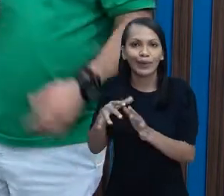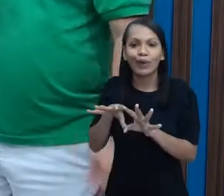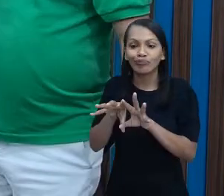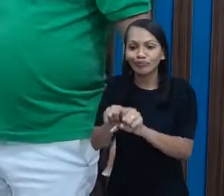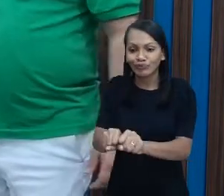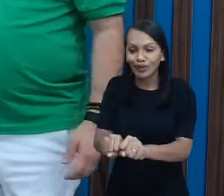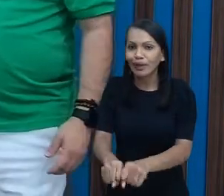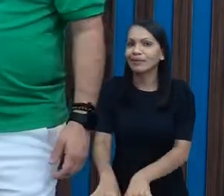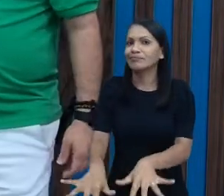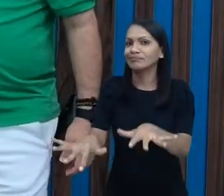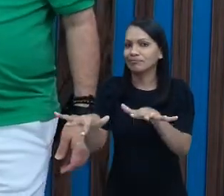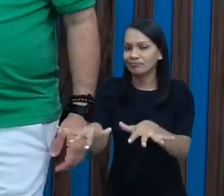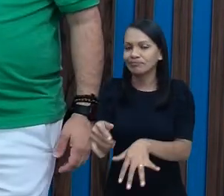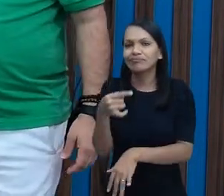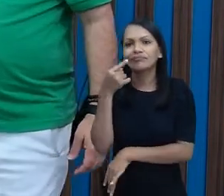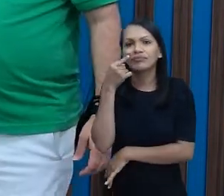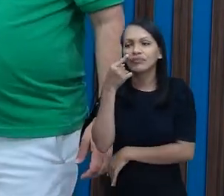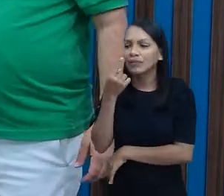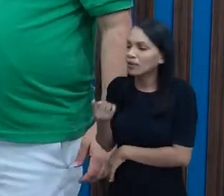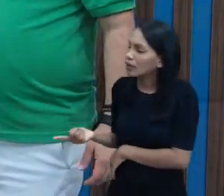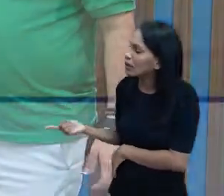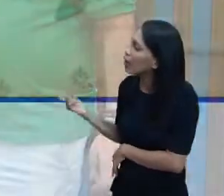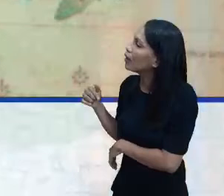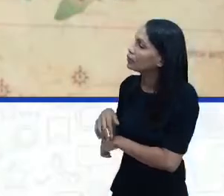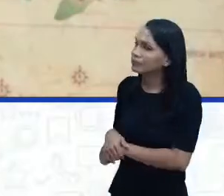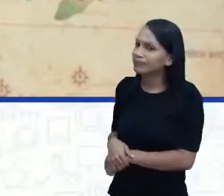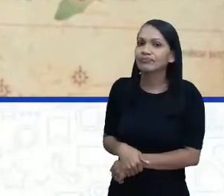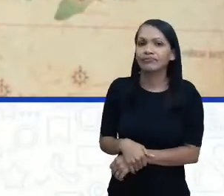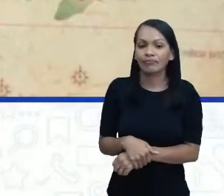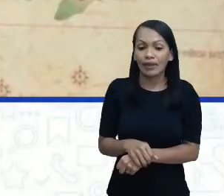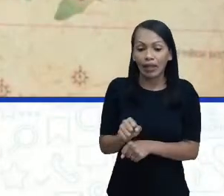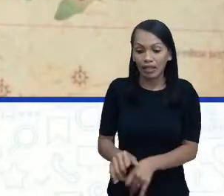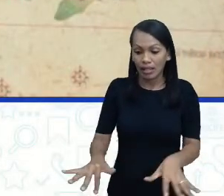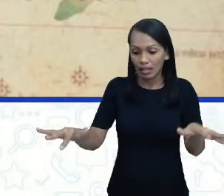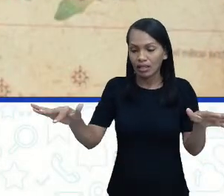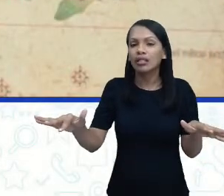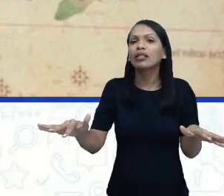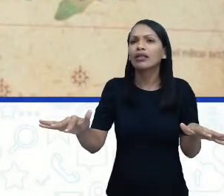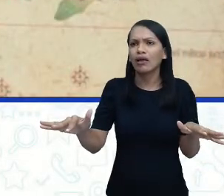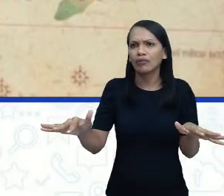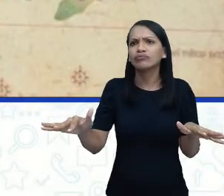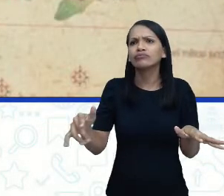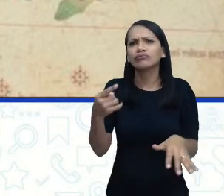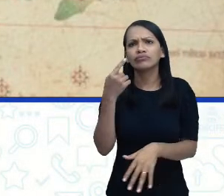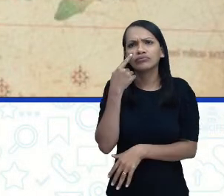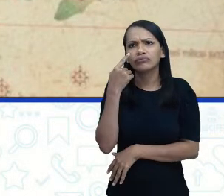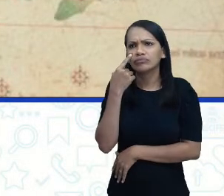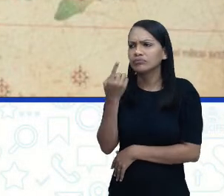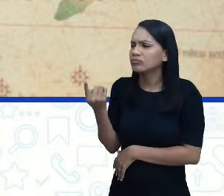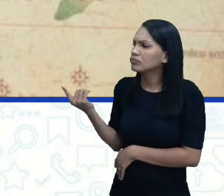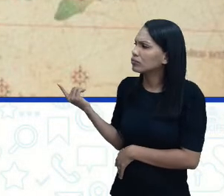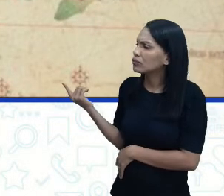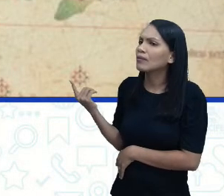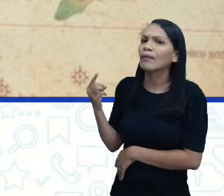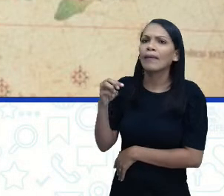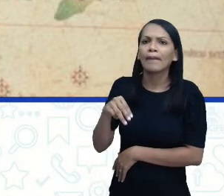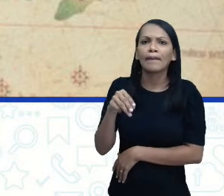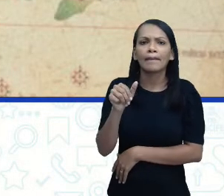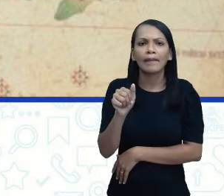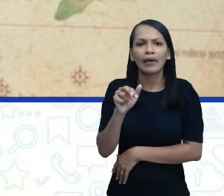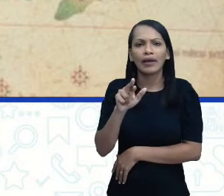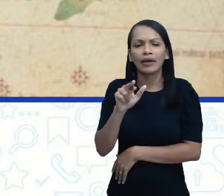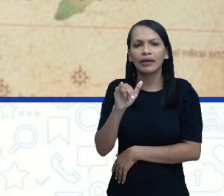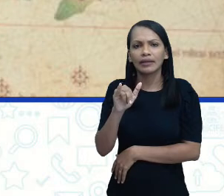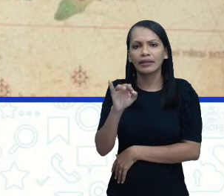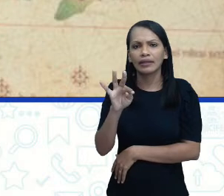né? Então, vejam só, a expansão marítima ela também acelerou o processo de globalização, promovendo a integração